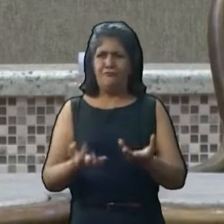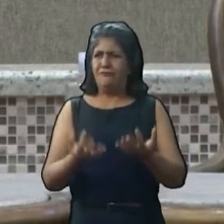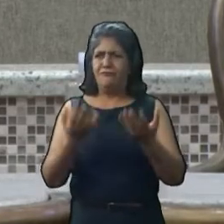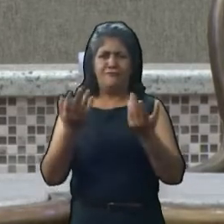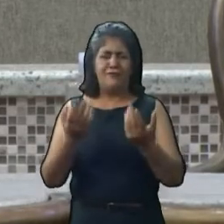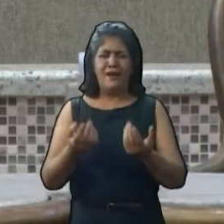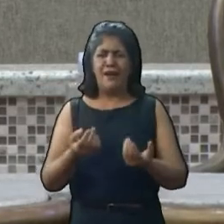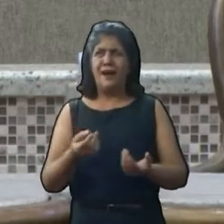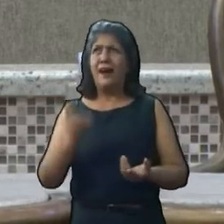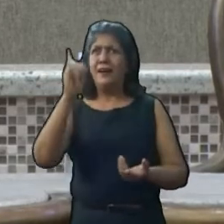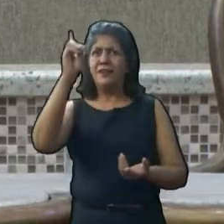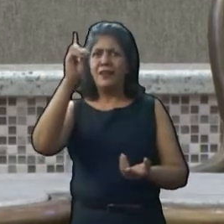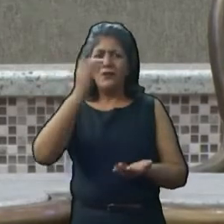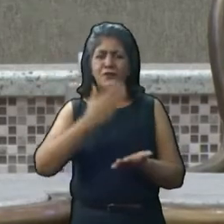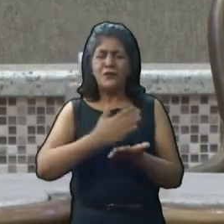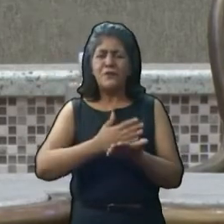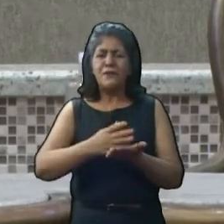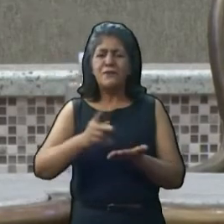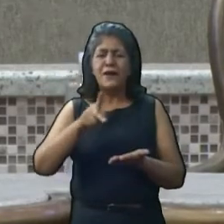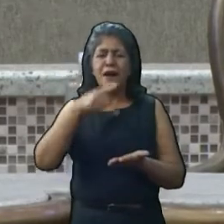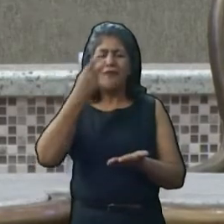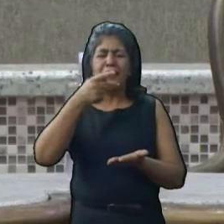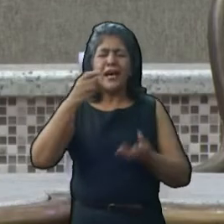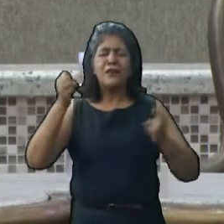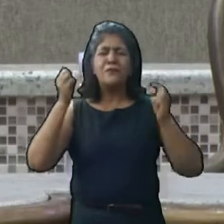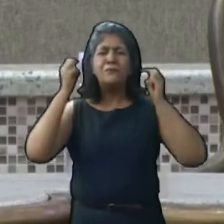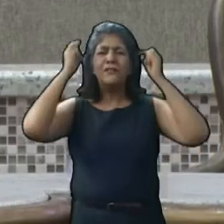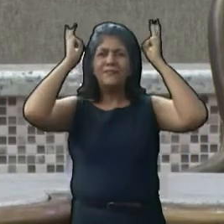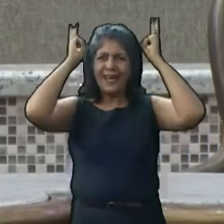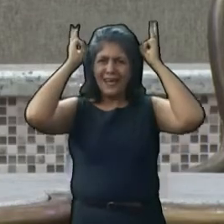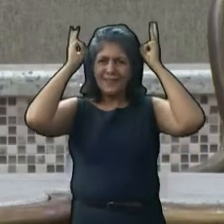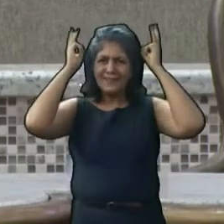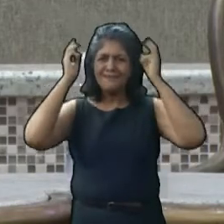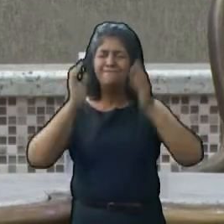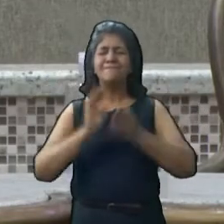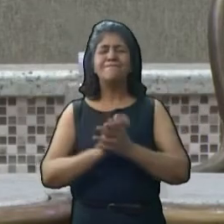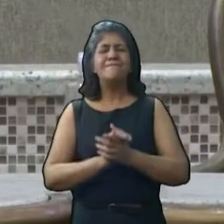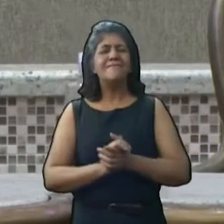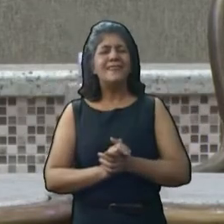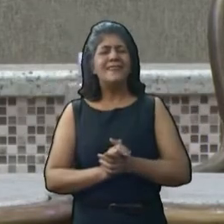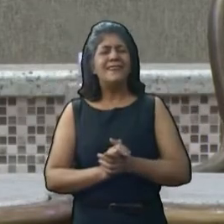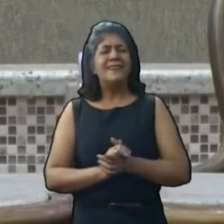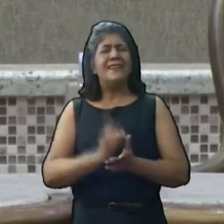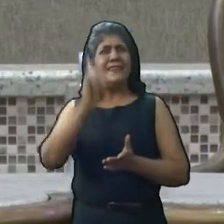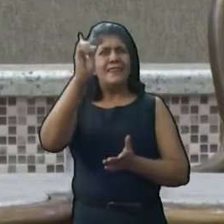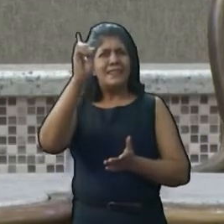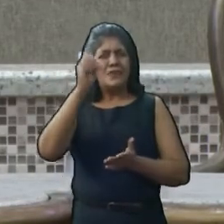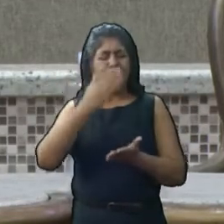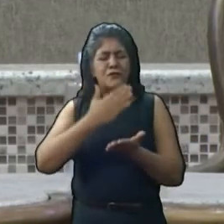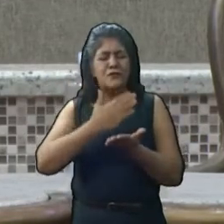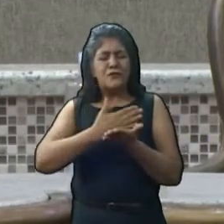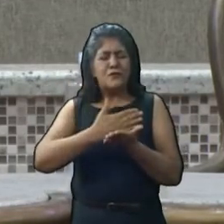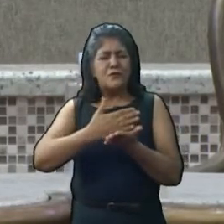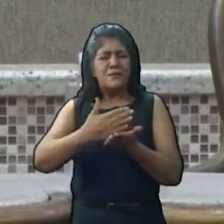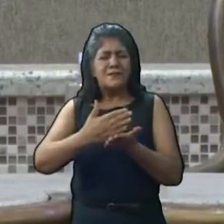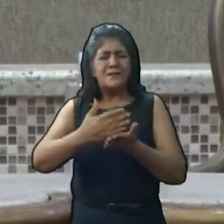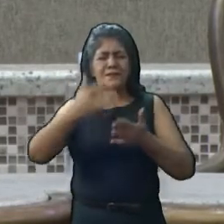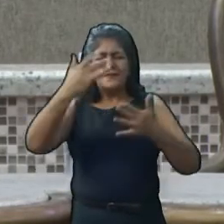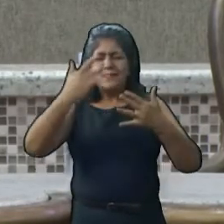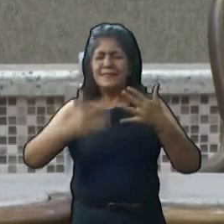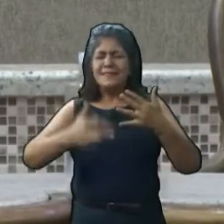deus começou a falar com aquele homem e ele falou coisas grandes ele é fadas para moisés naquela hora